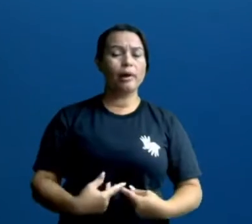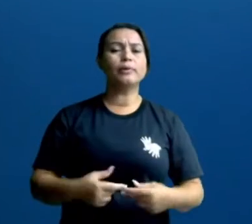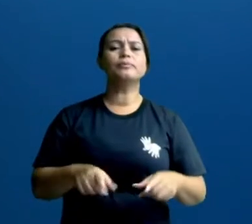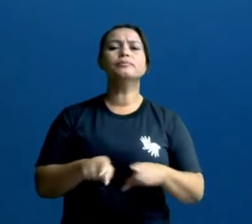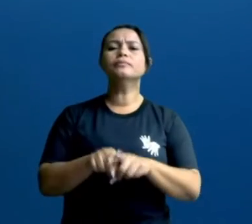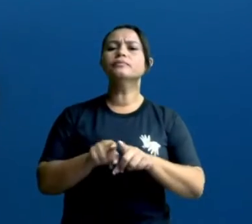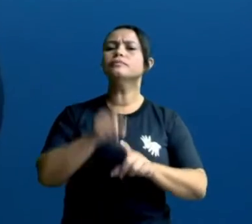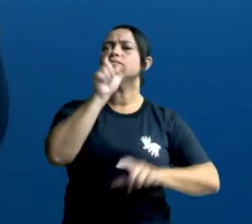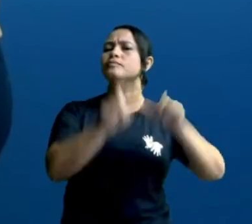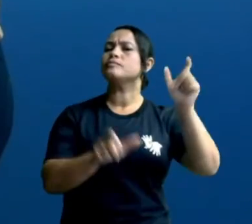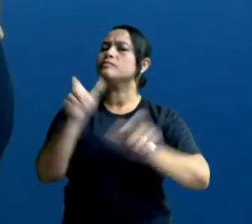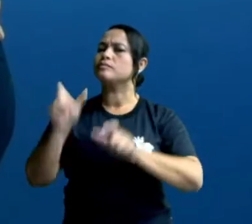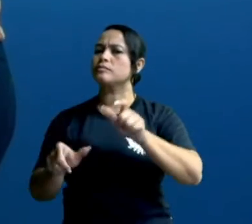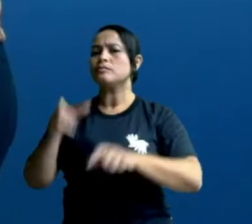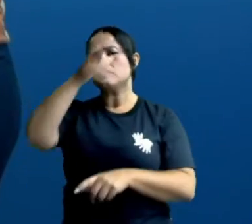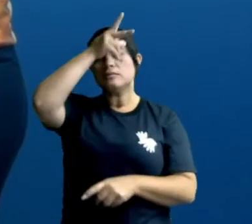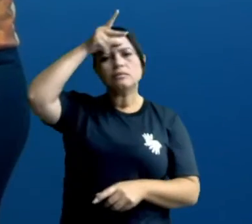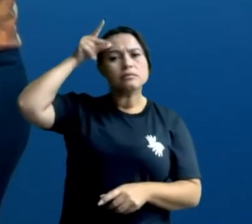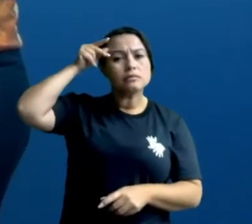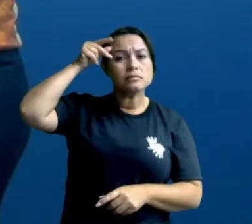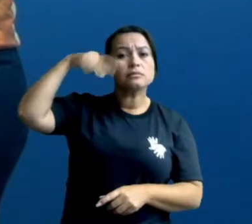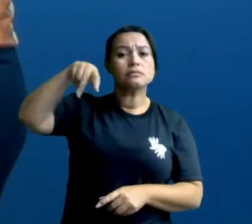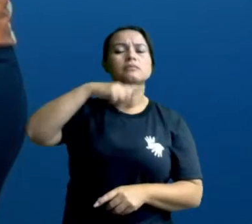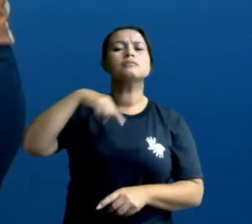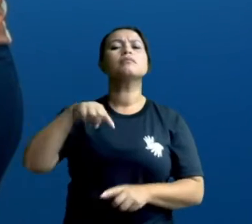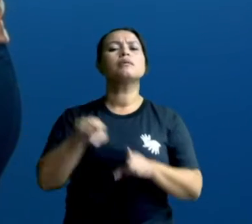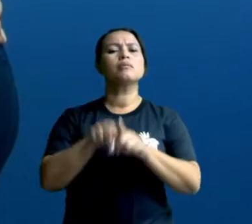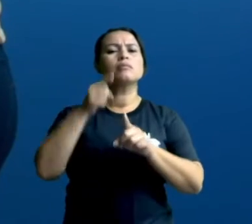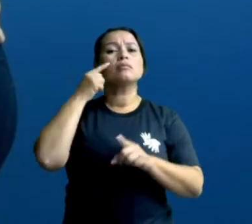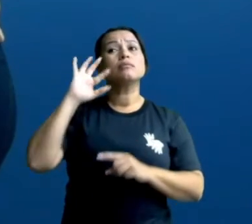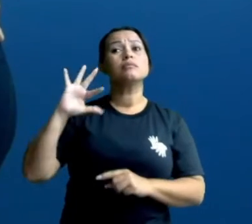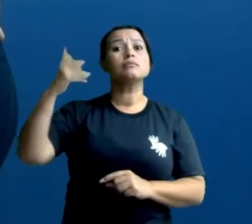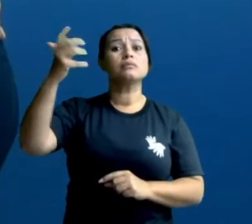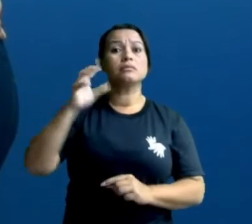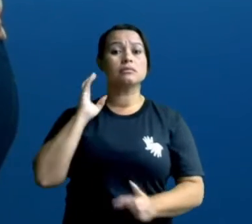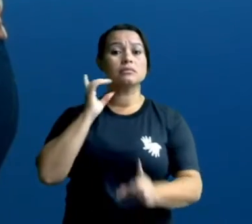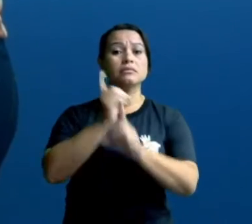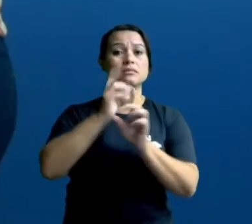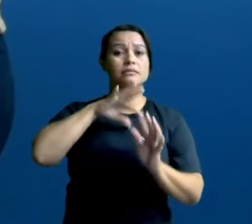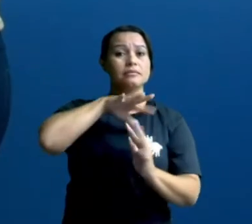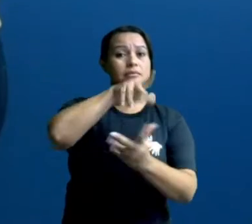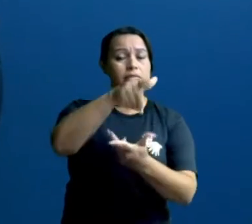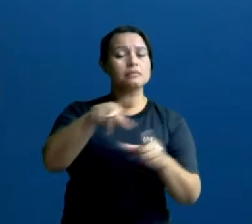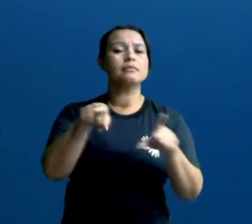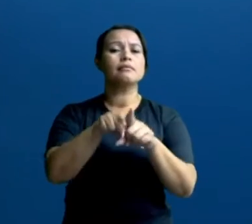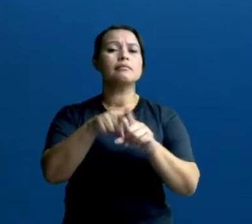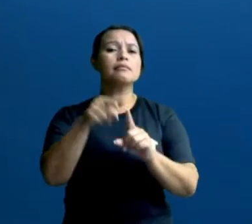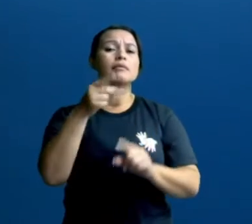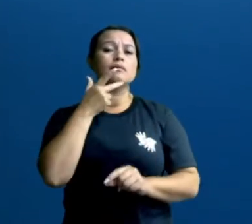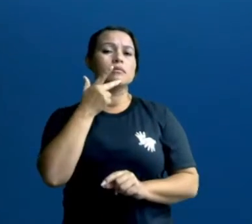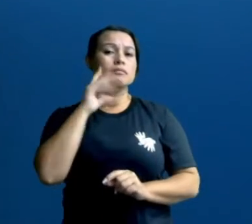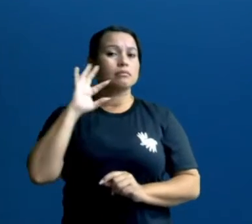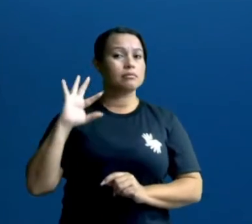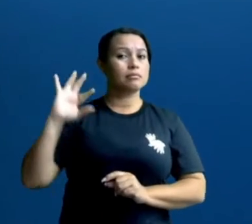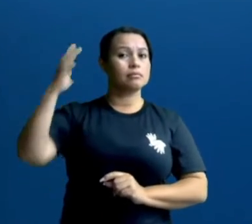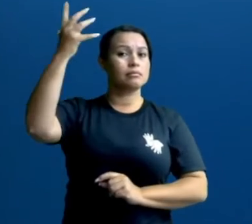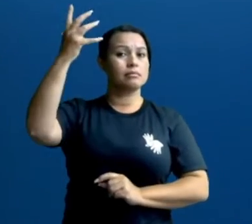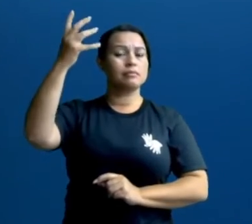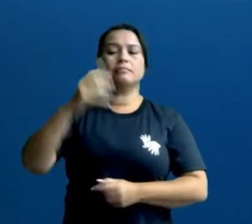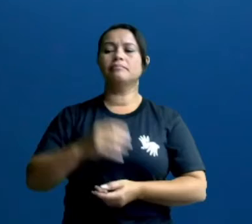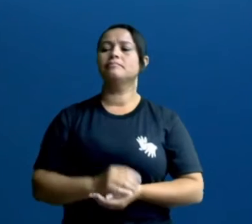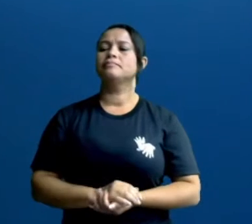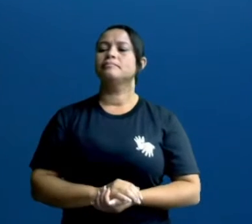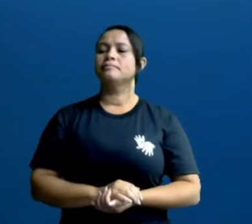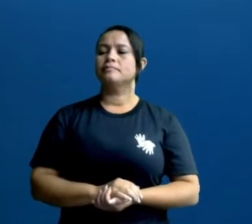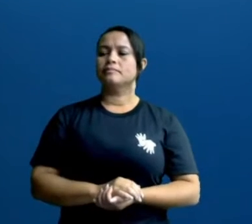também os climas que nós encontramos no mundo tá certo então Além disso Nós também vamos falar sobre o clima